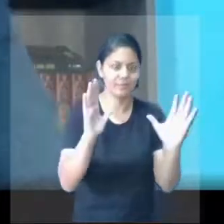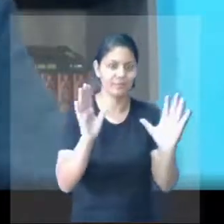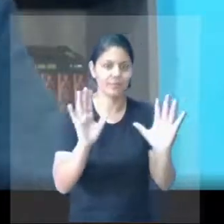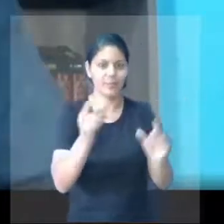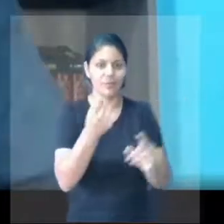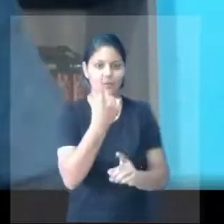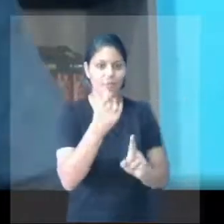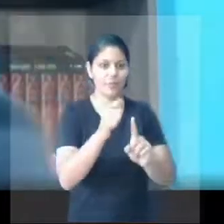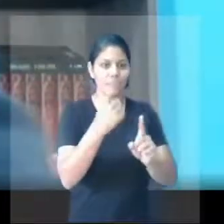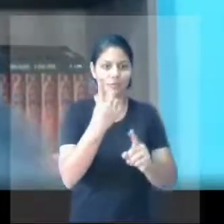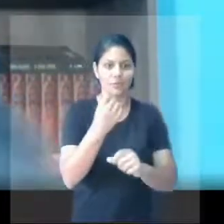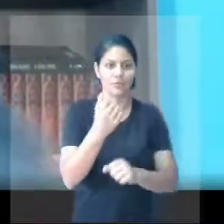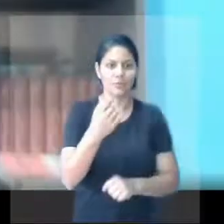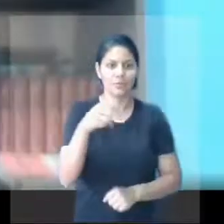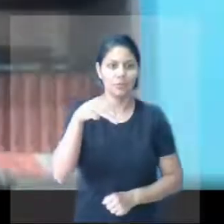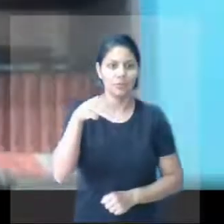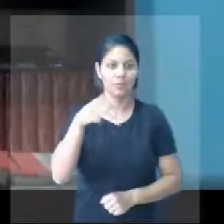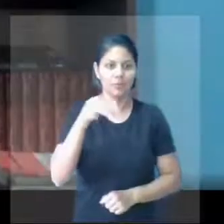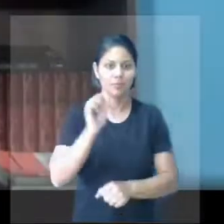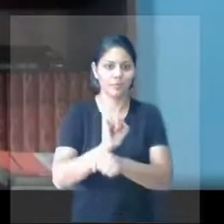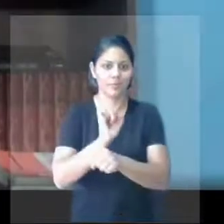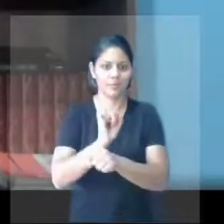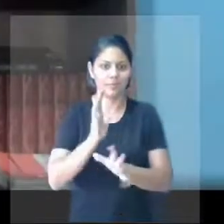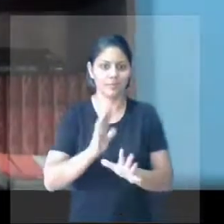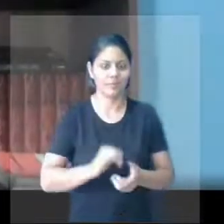Só um minuto que eu vou ajeitar aqui.